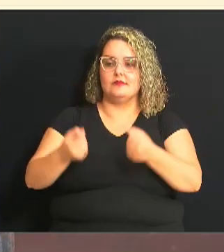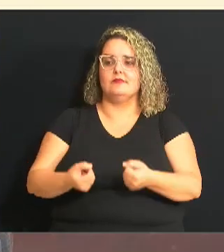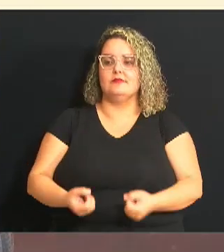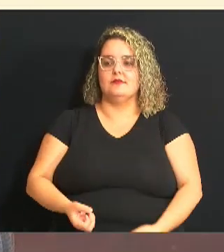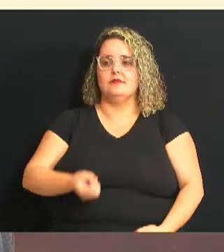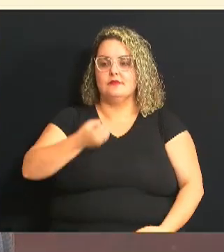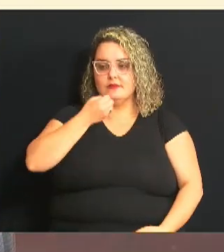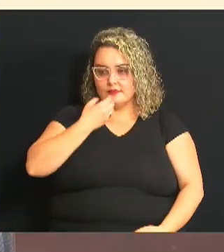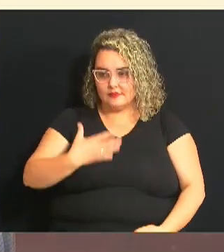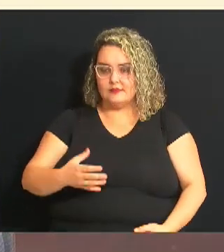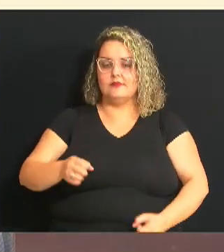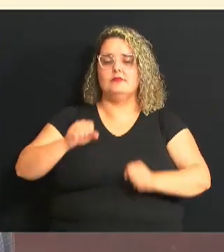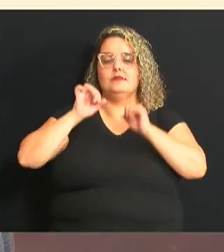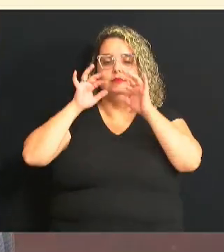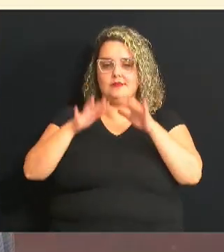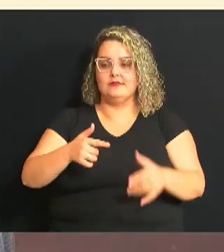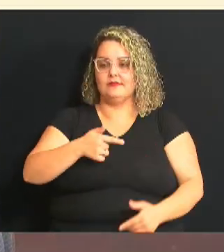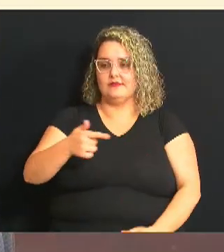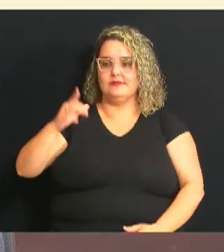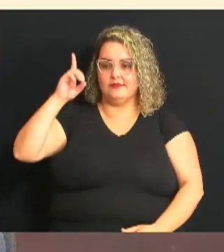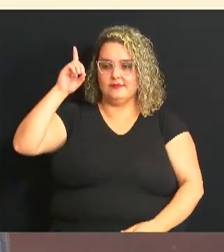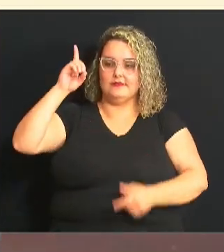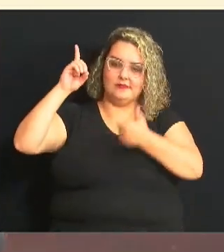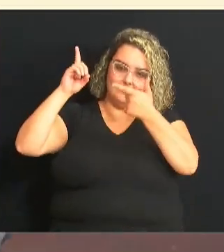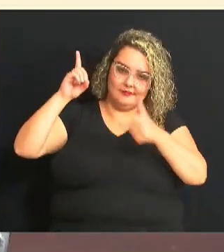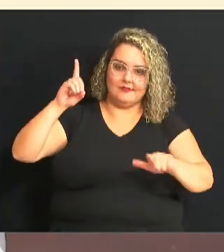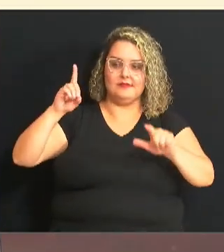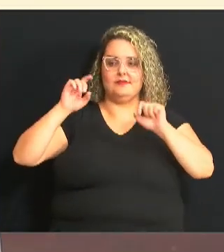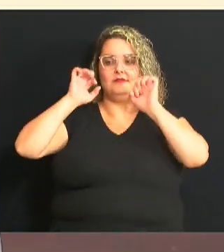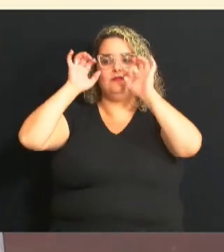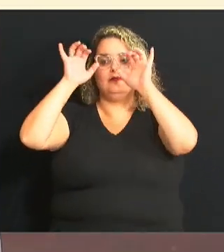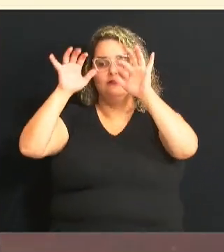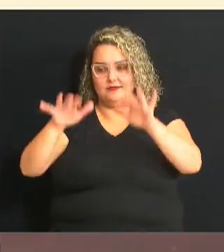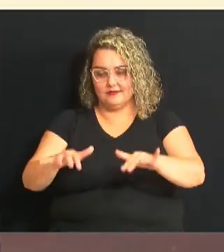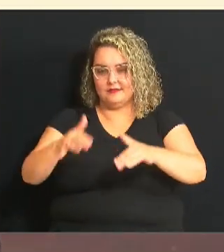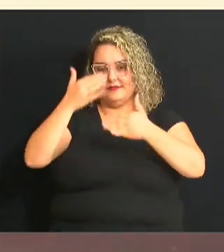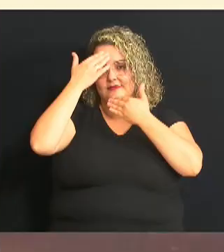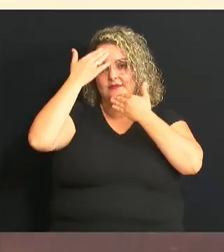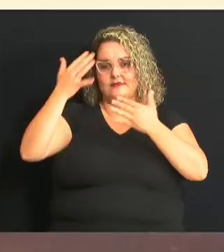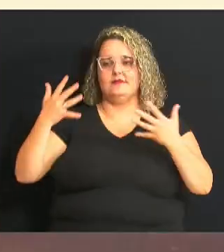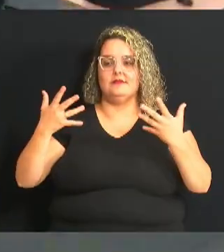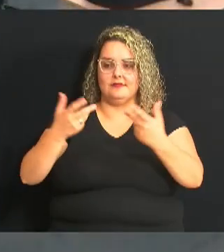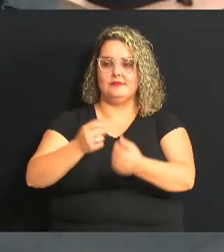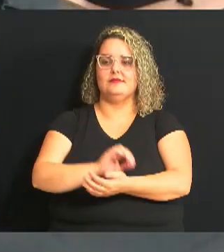abençoada semana, que Deus continue nos abençoando, e muito obrigado a todos.